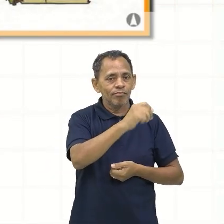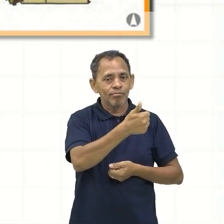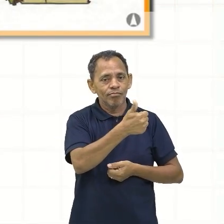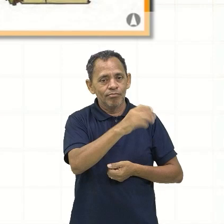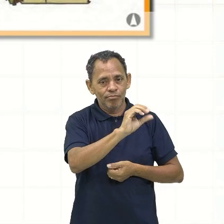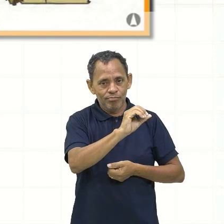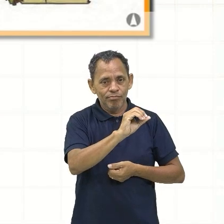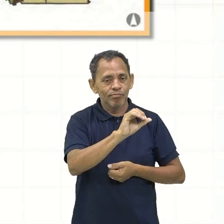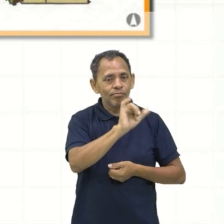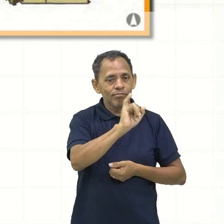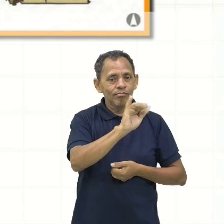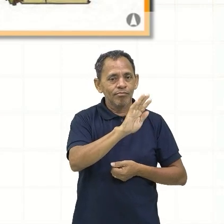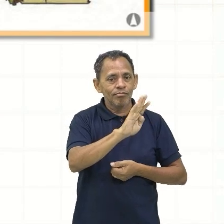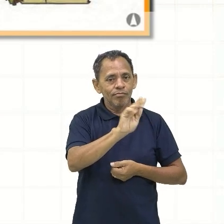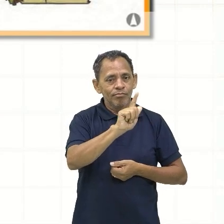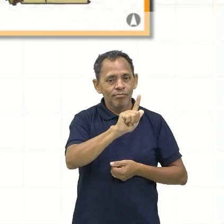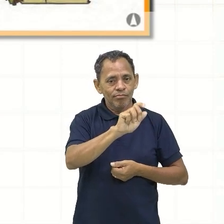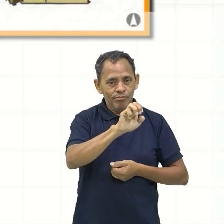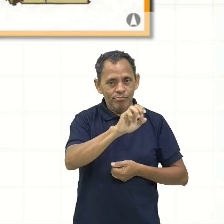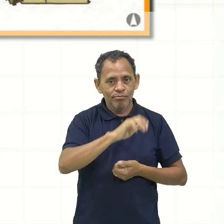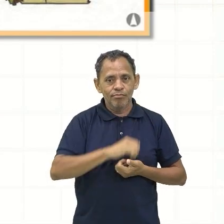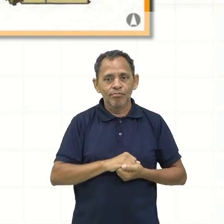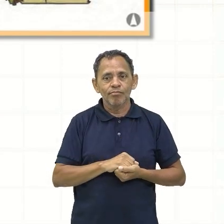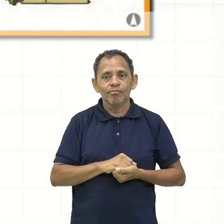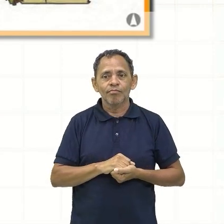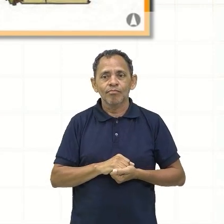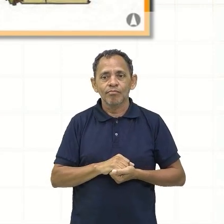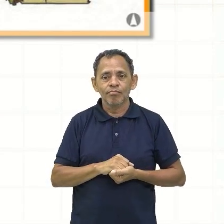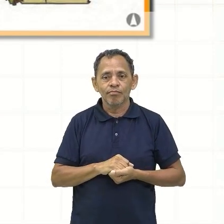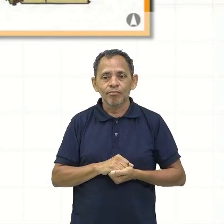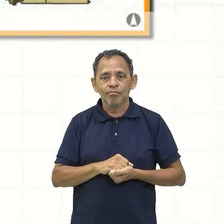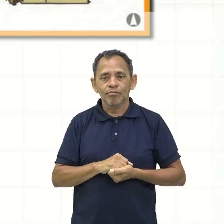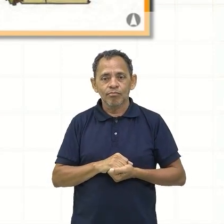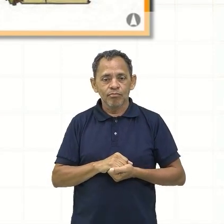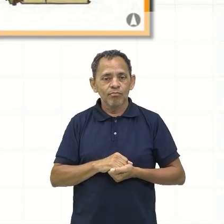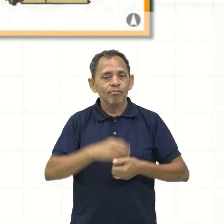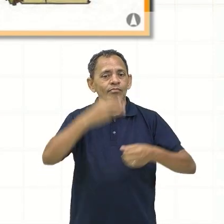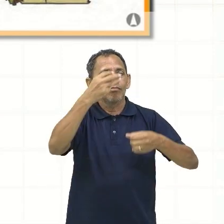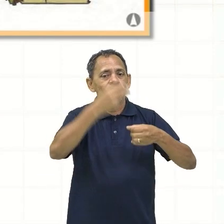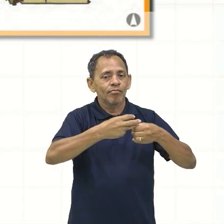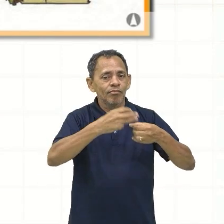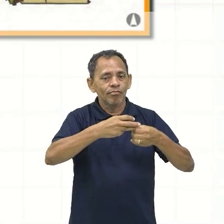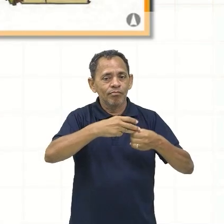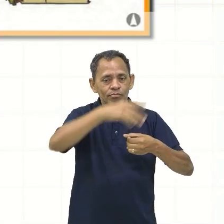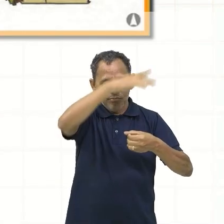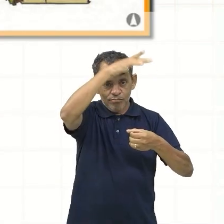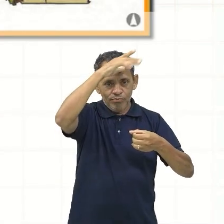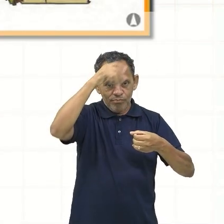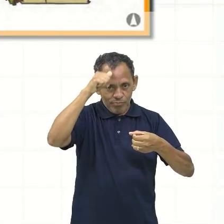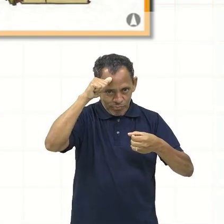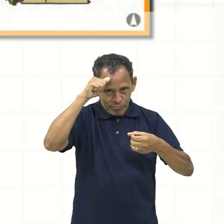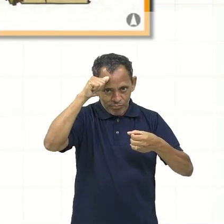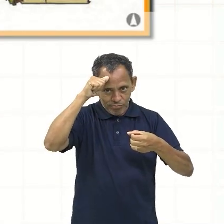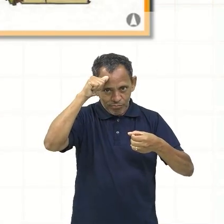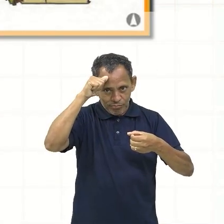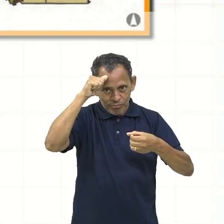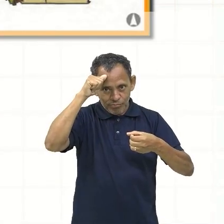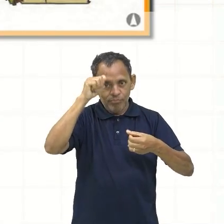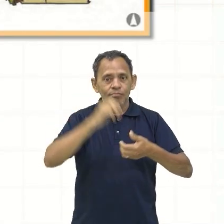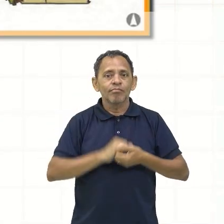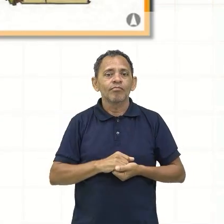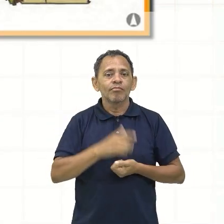do IBGE. Então, todos os municípios do Amazonas que estão aí com uma cor